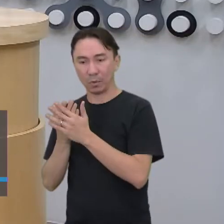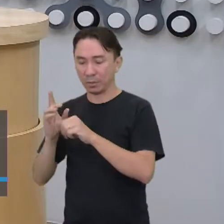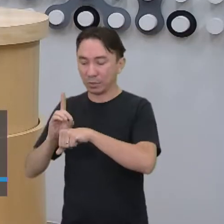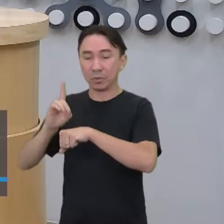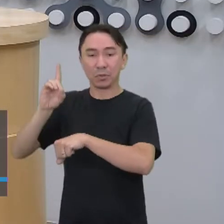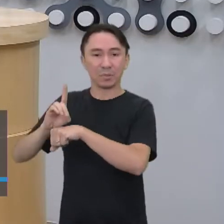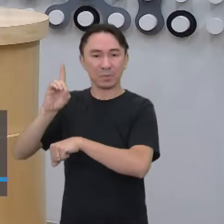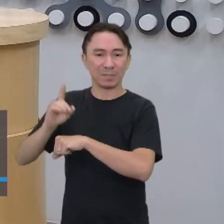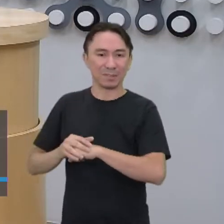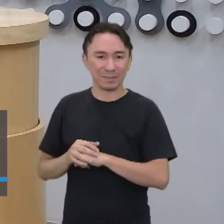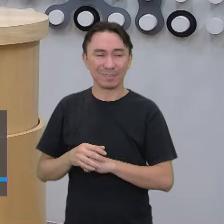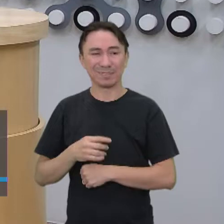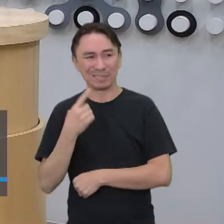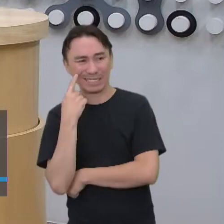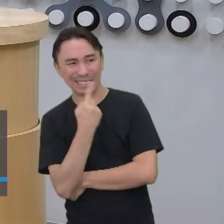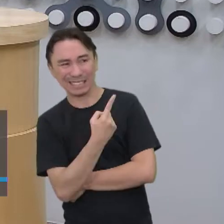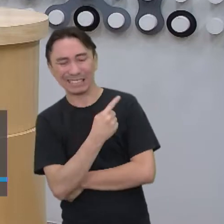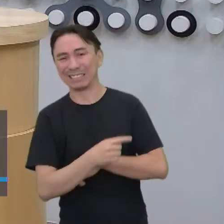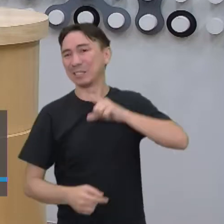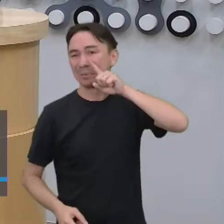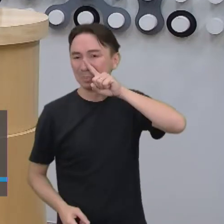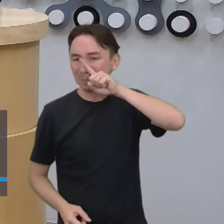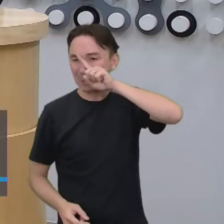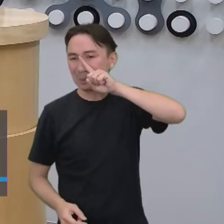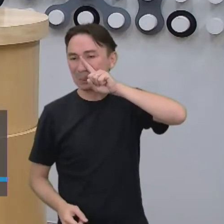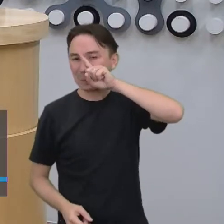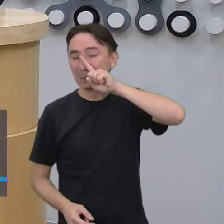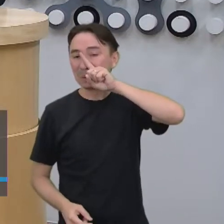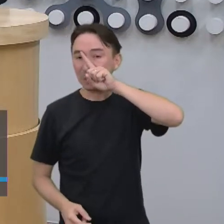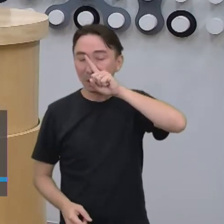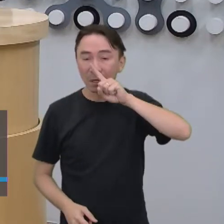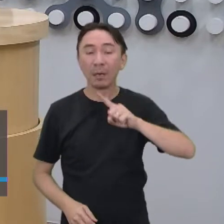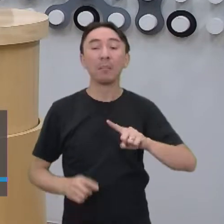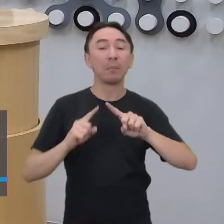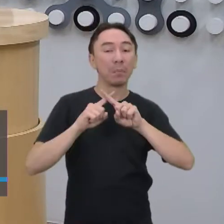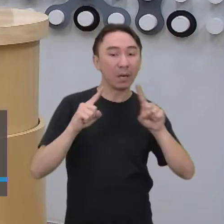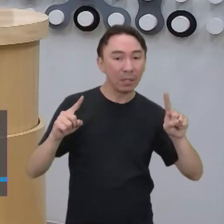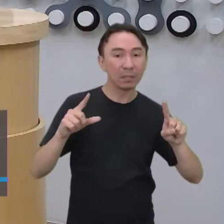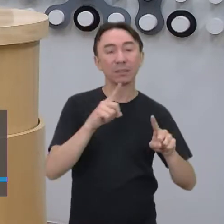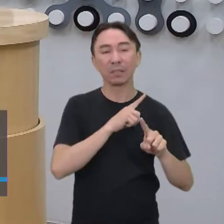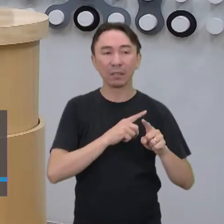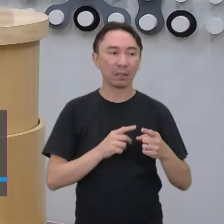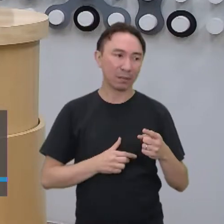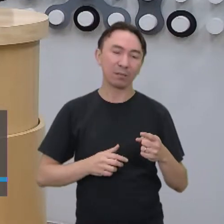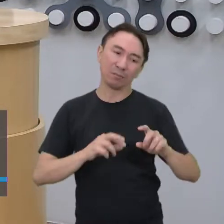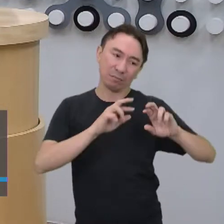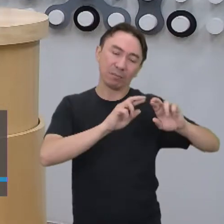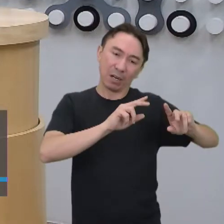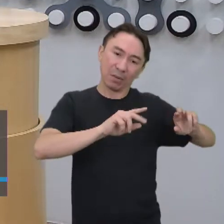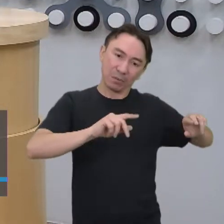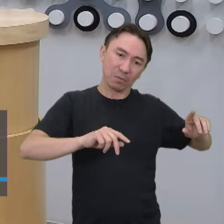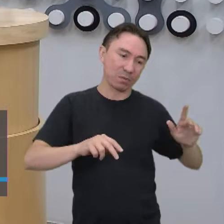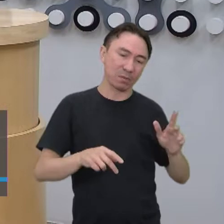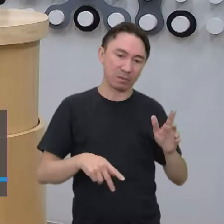coisa que eu penso é perigoso pra caramba. É perigoso, mas aí a gente entra com os itens de segurança que devem ser